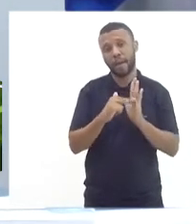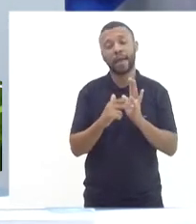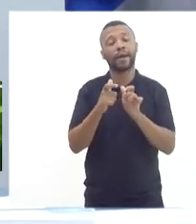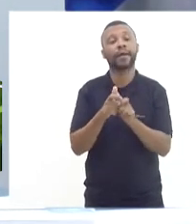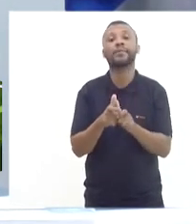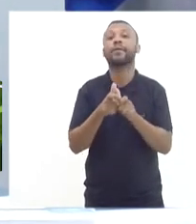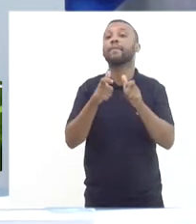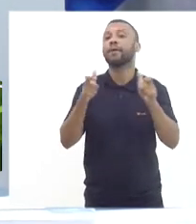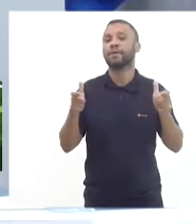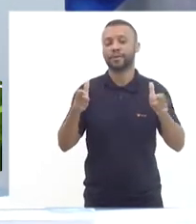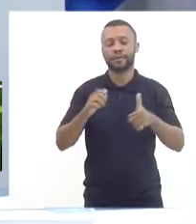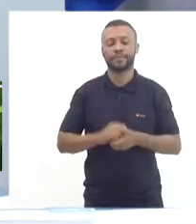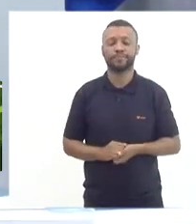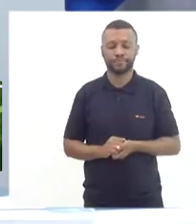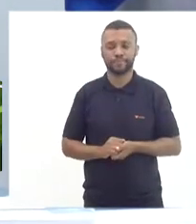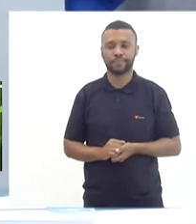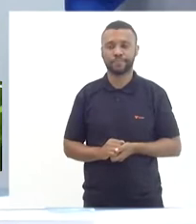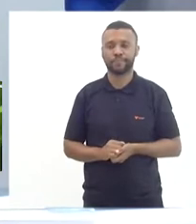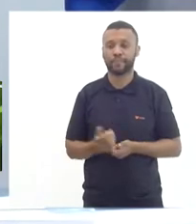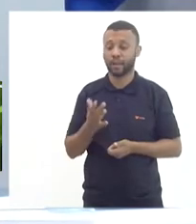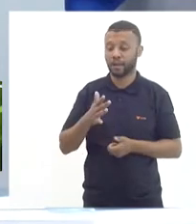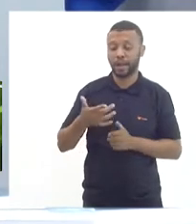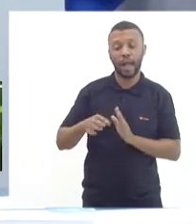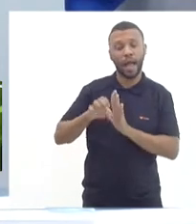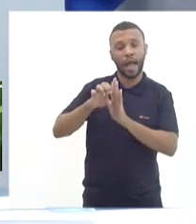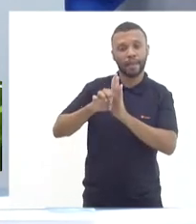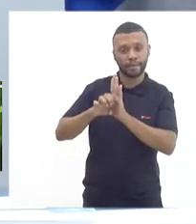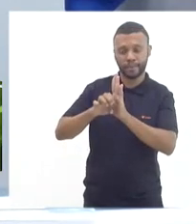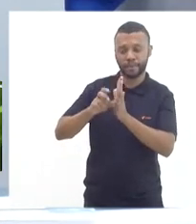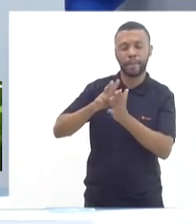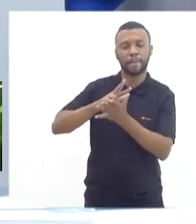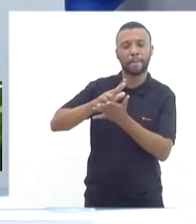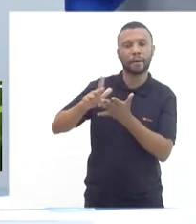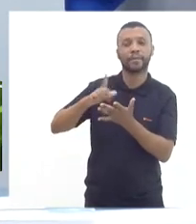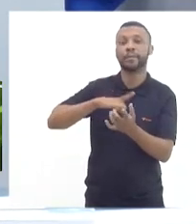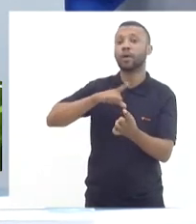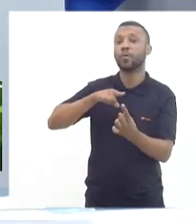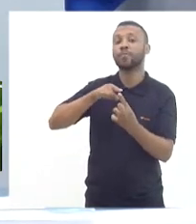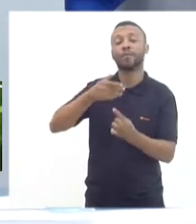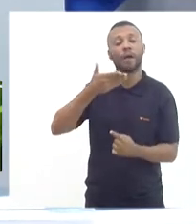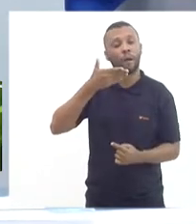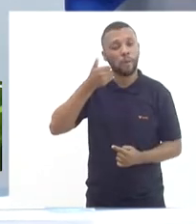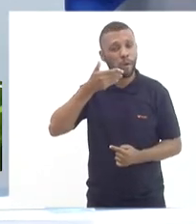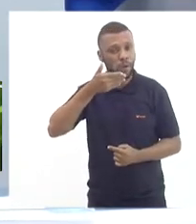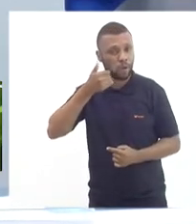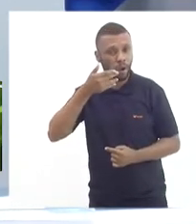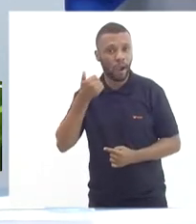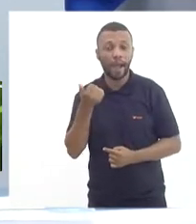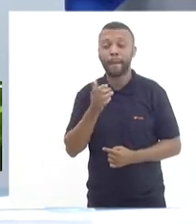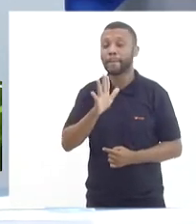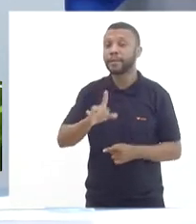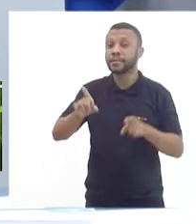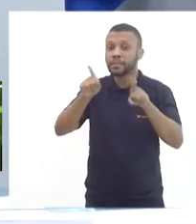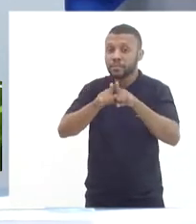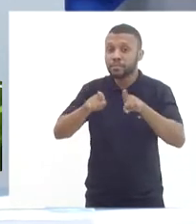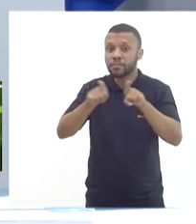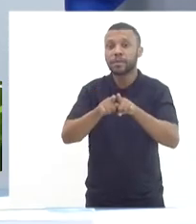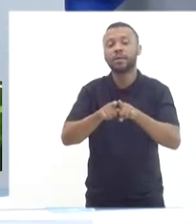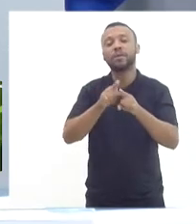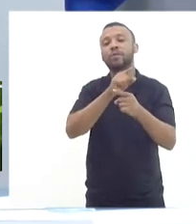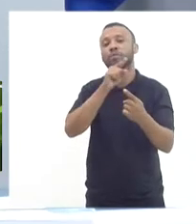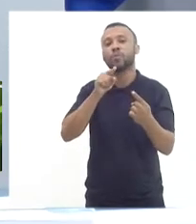Né? As emendas, elas também servem para aperfeiçoar, mas também servem para fazer